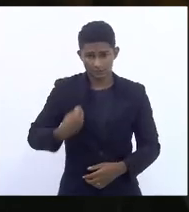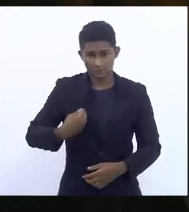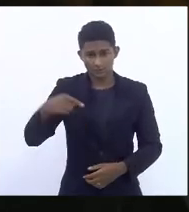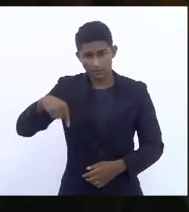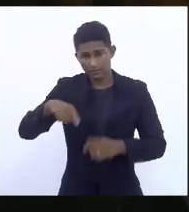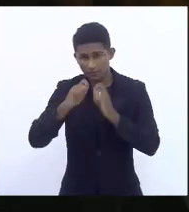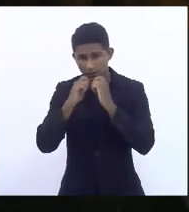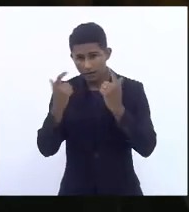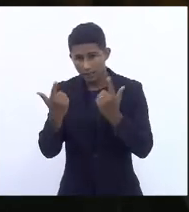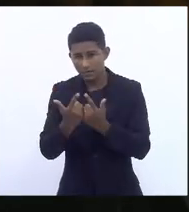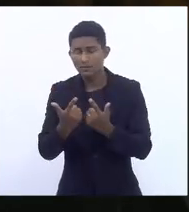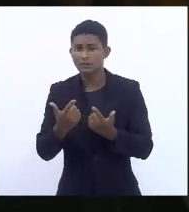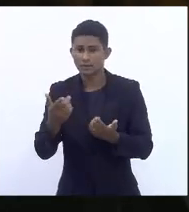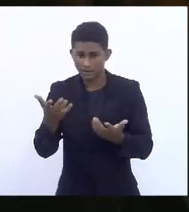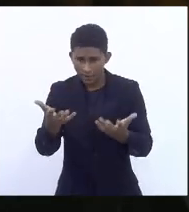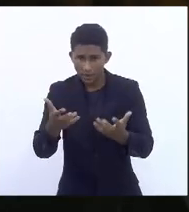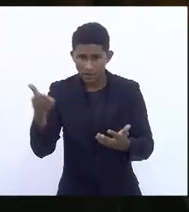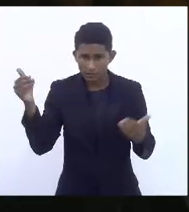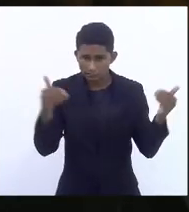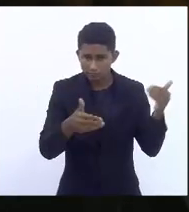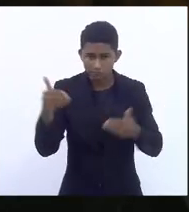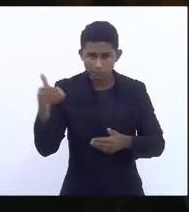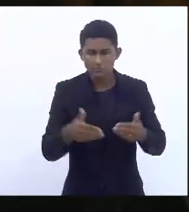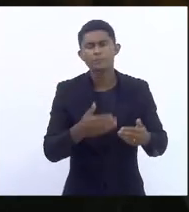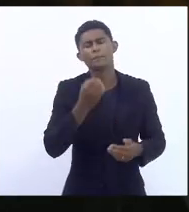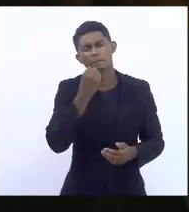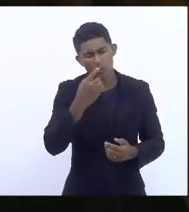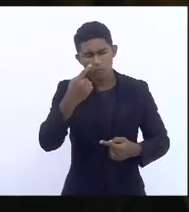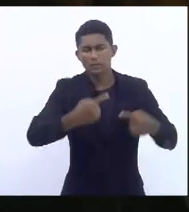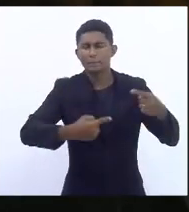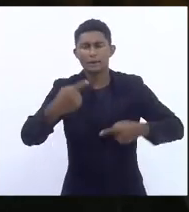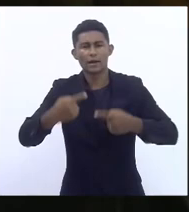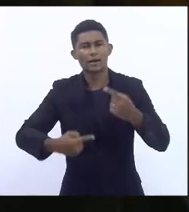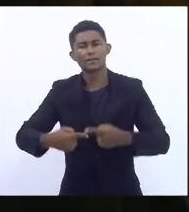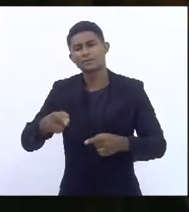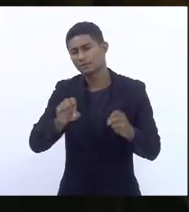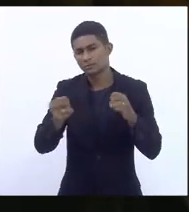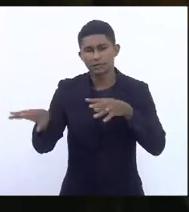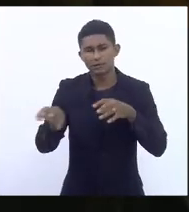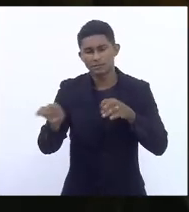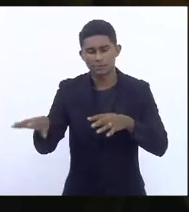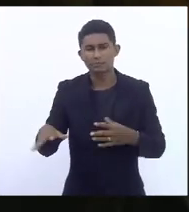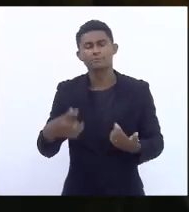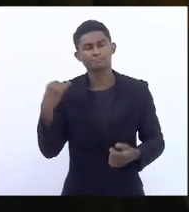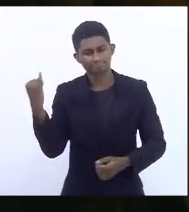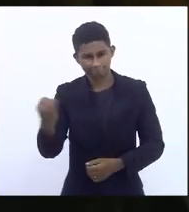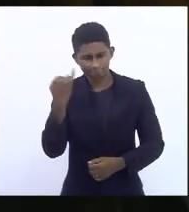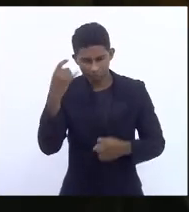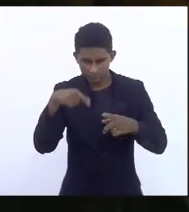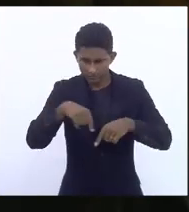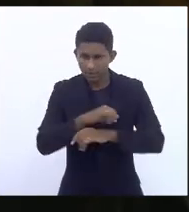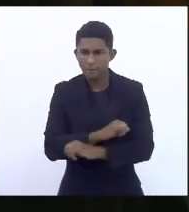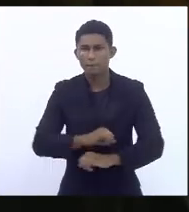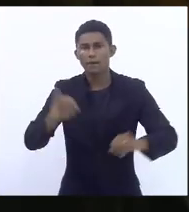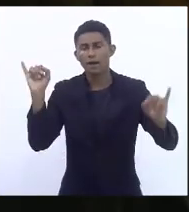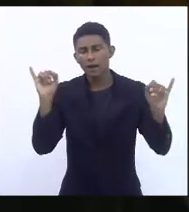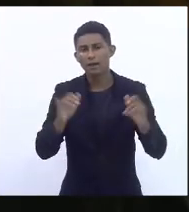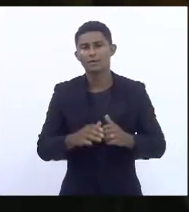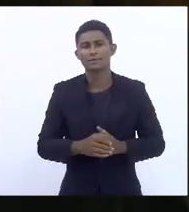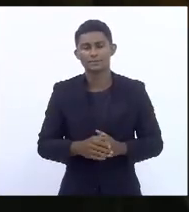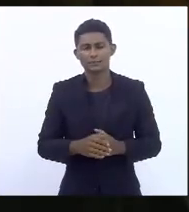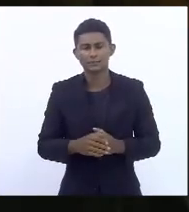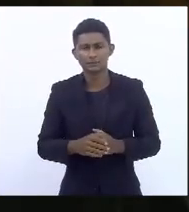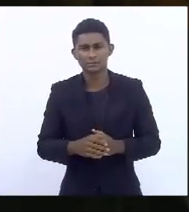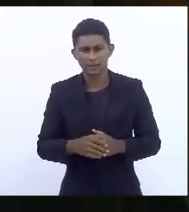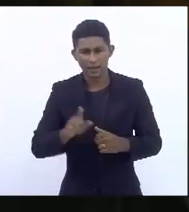casa e puder participar, é uma boa atividade, um bom debate sobre educação em torno de uma campanha, que é uma campanha, na verdade, é muito mais do que uma